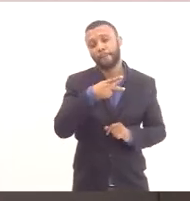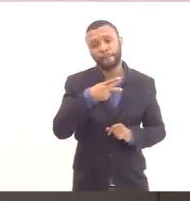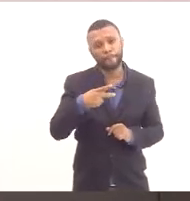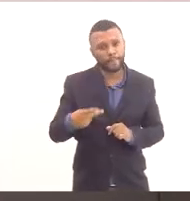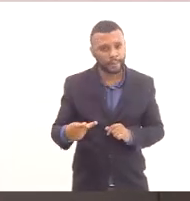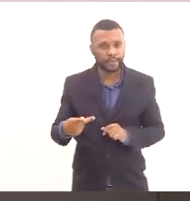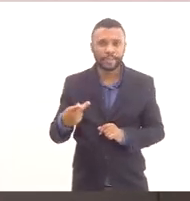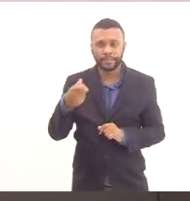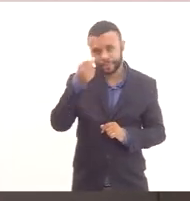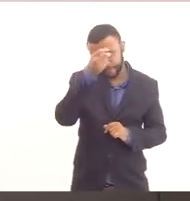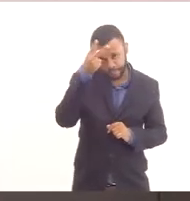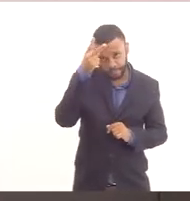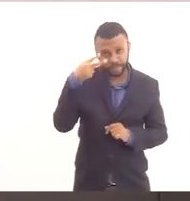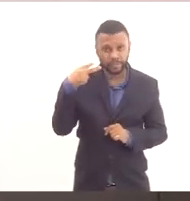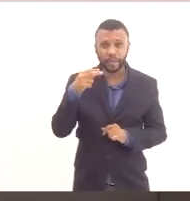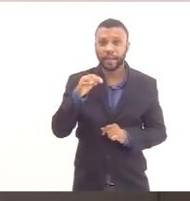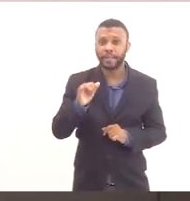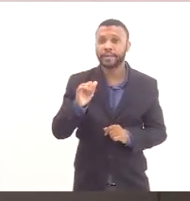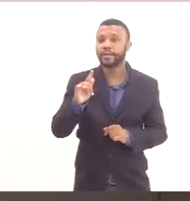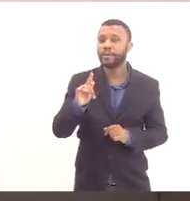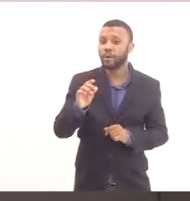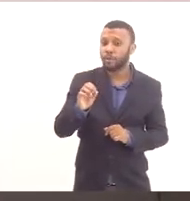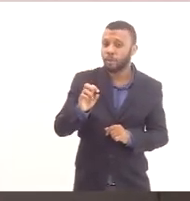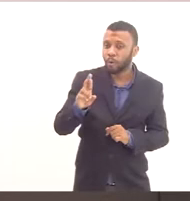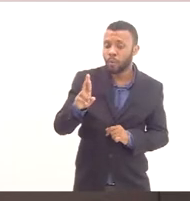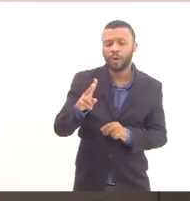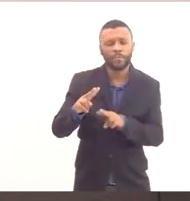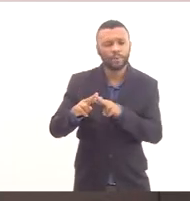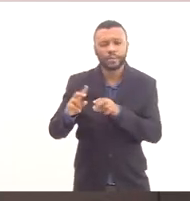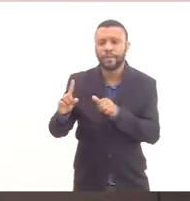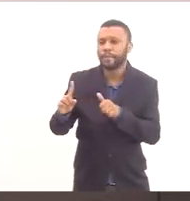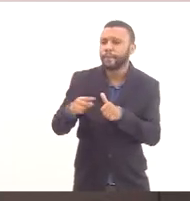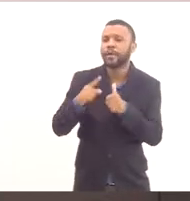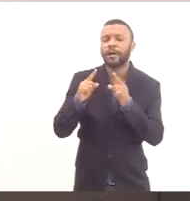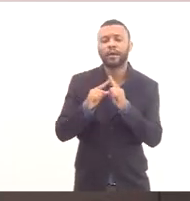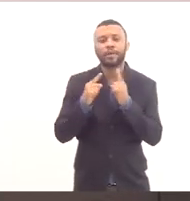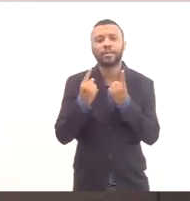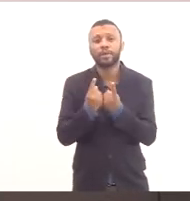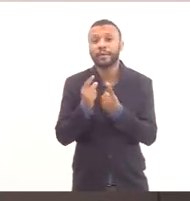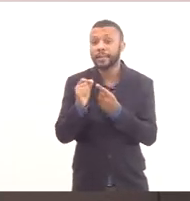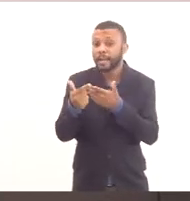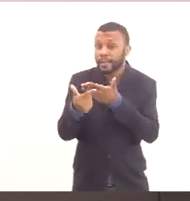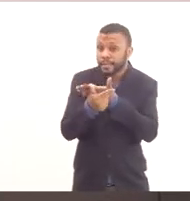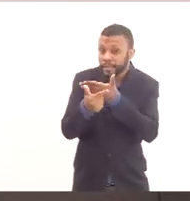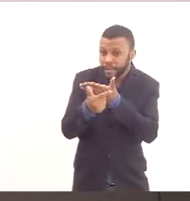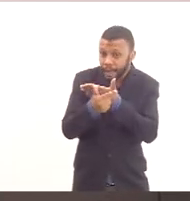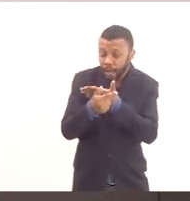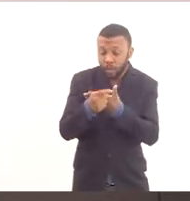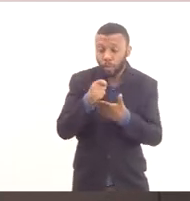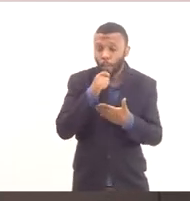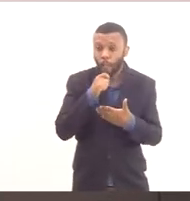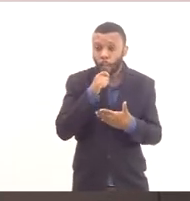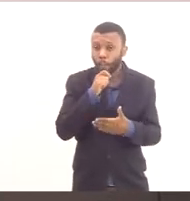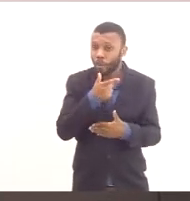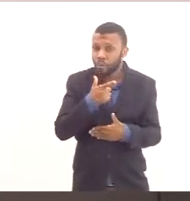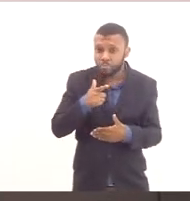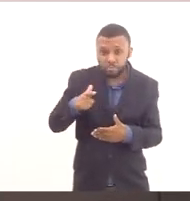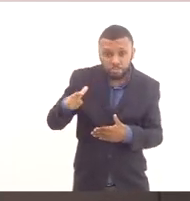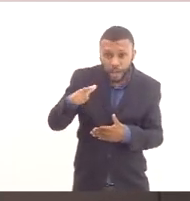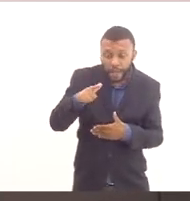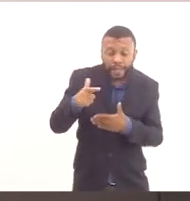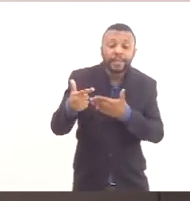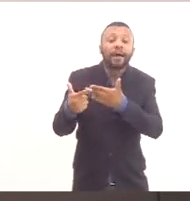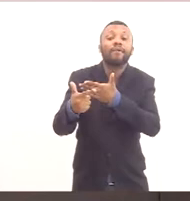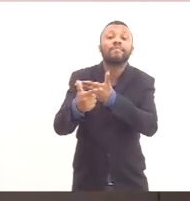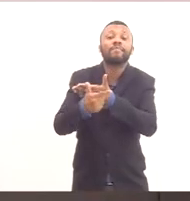Vereador Igor Ramos por ocasião da primeira audiência é que esse cargo não existe não existe